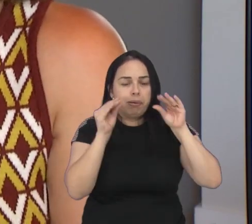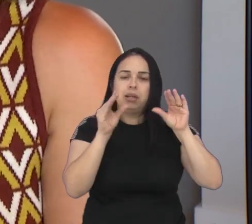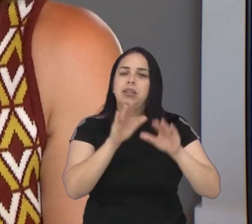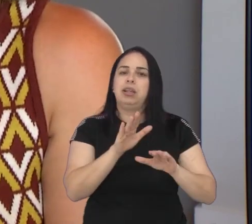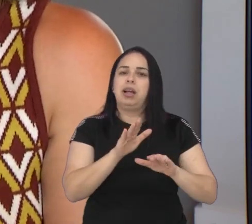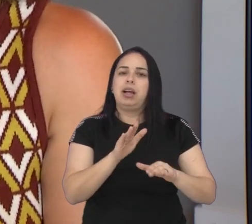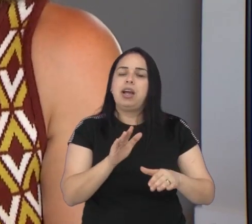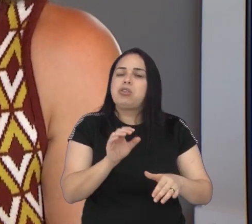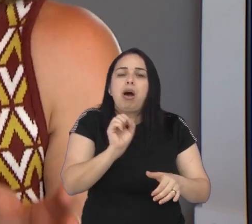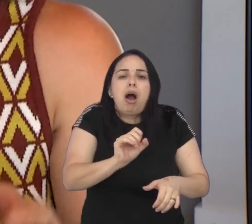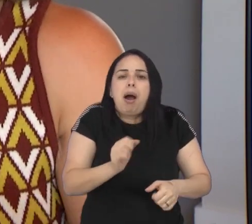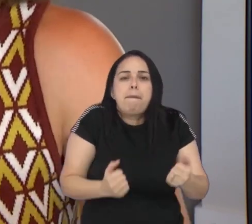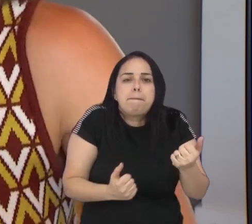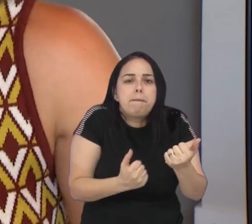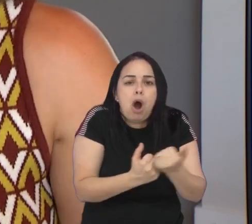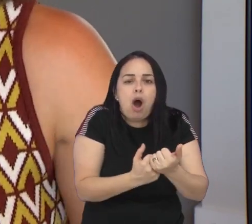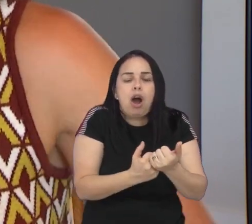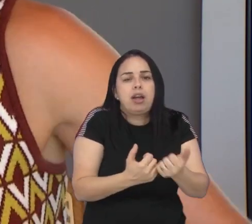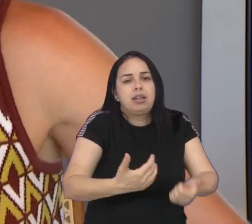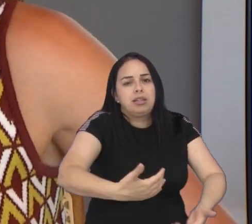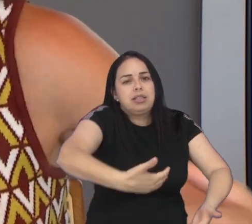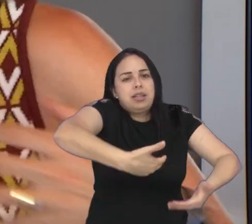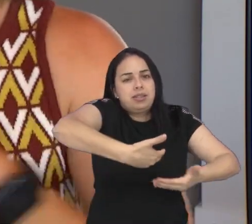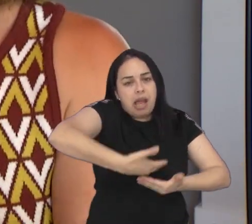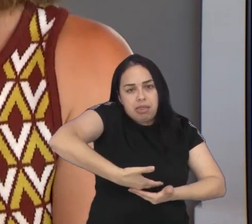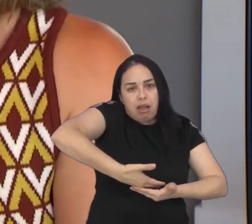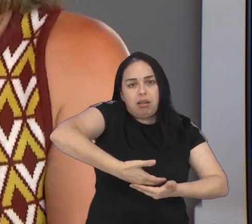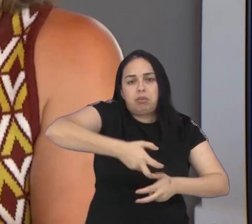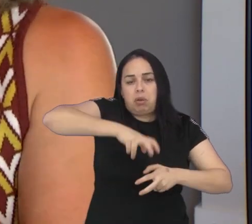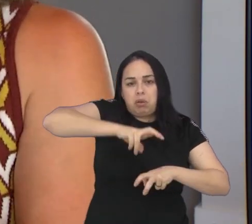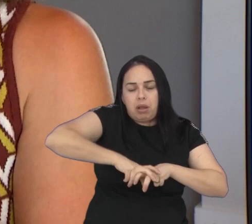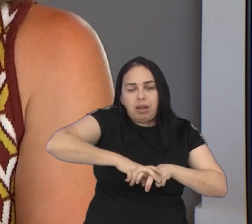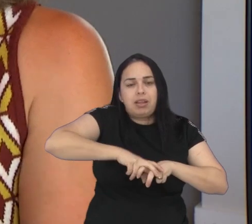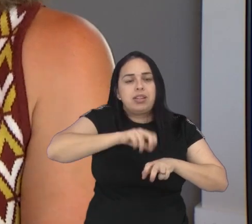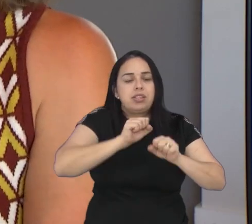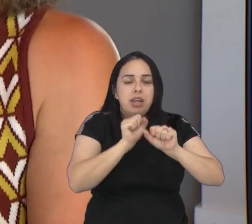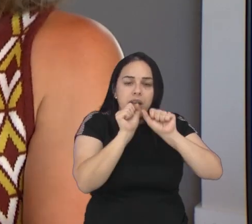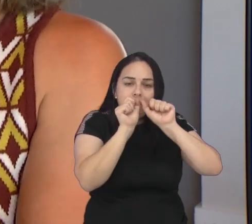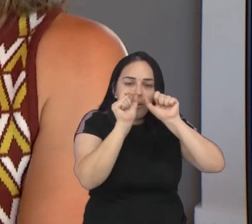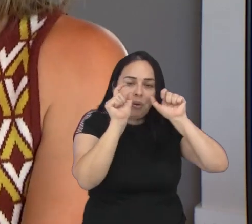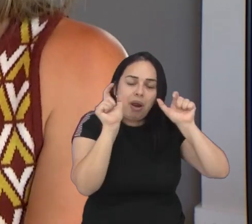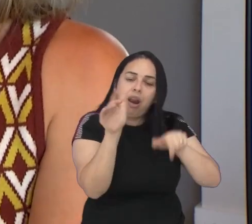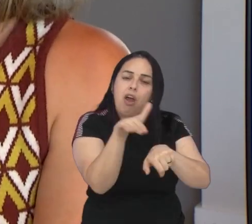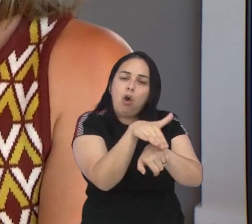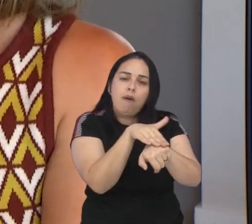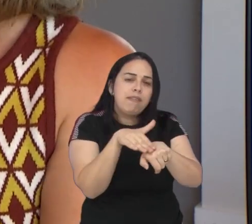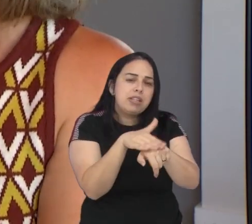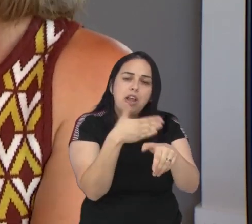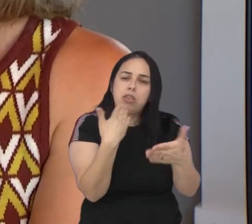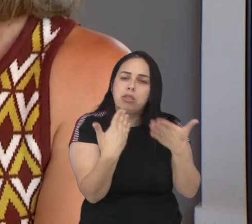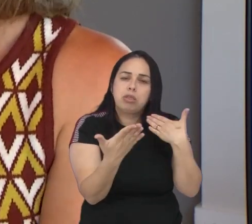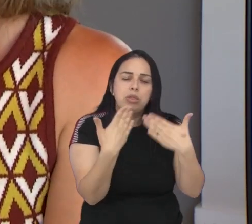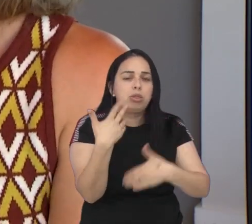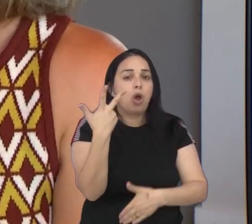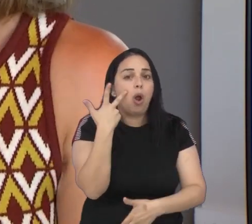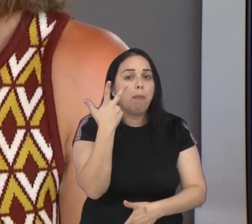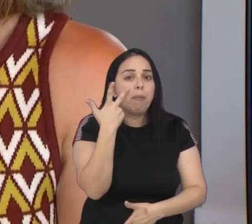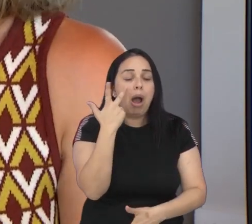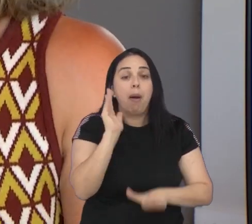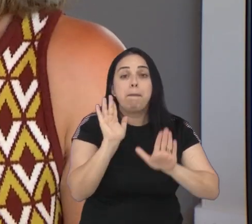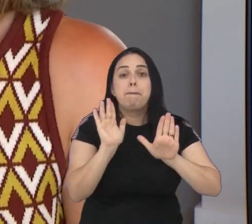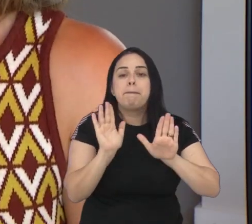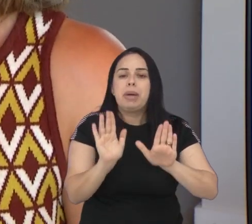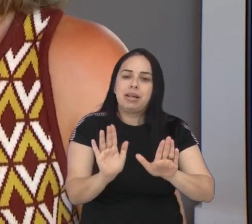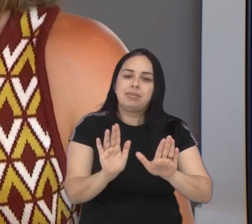uma ausência, a mesma coisa, né? Dar aquele apoio de colo para a pessoa não cair, acordou e voltando, conversando